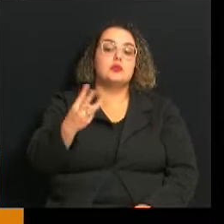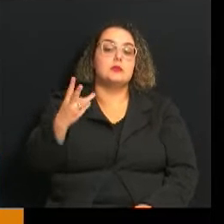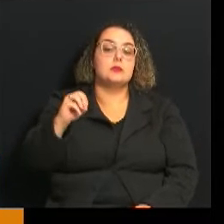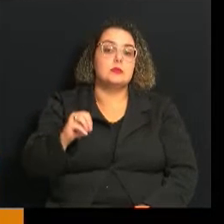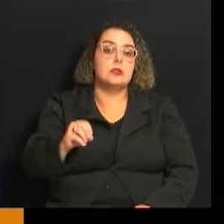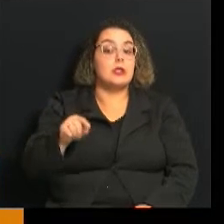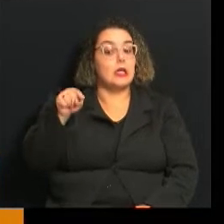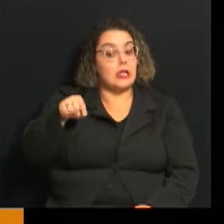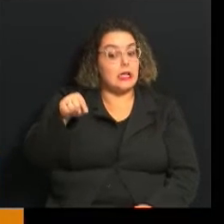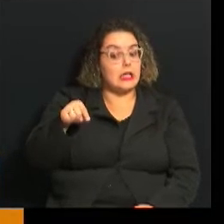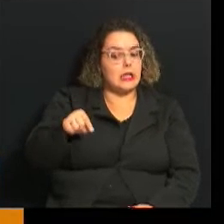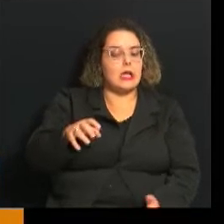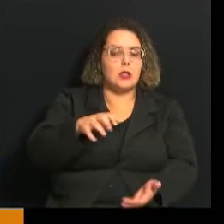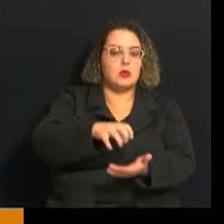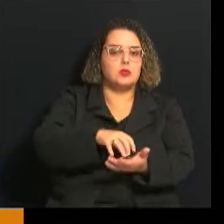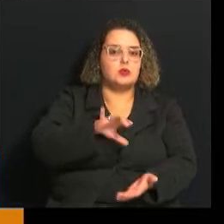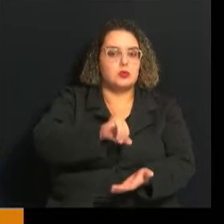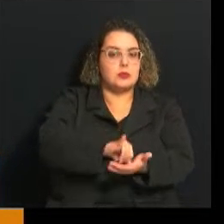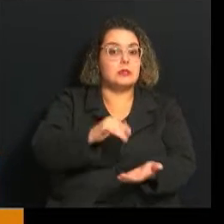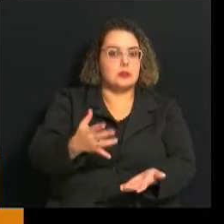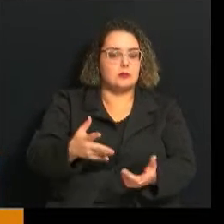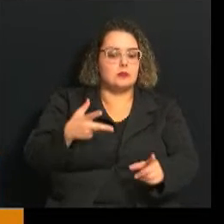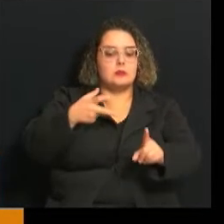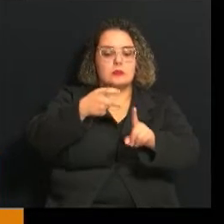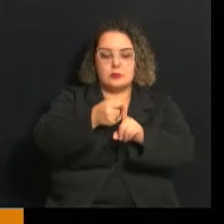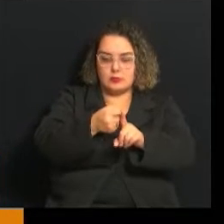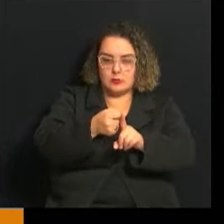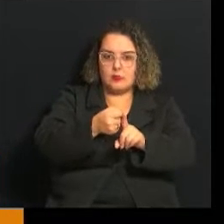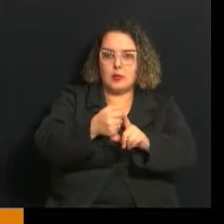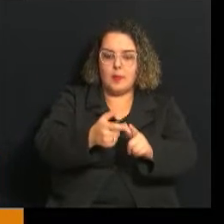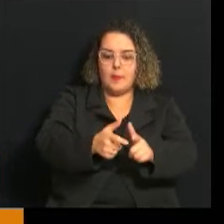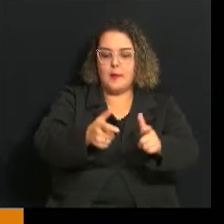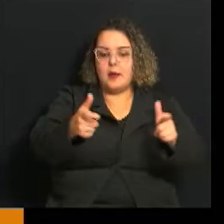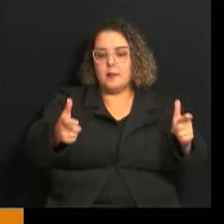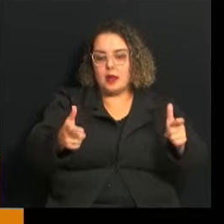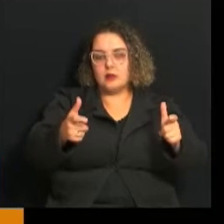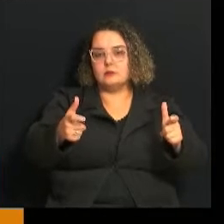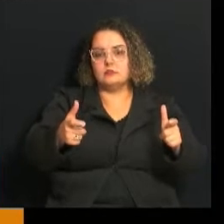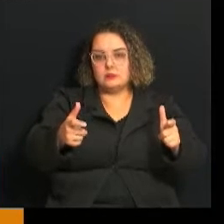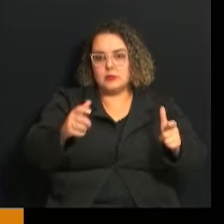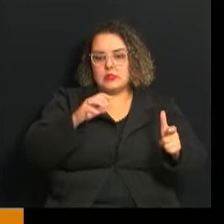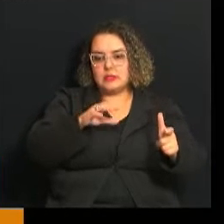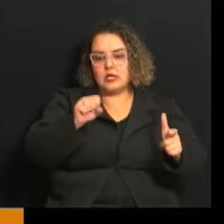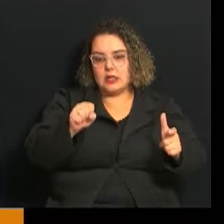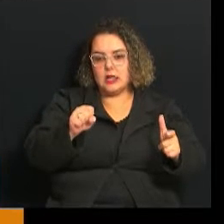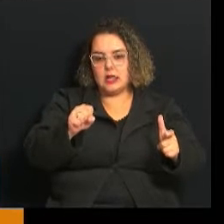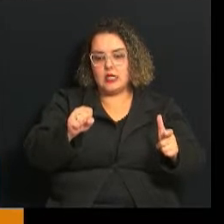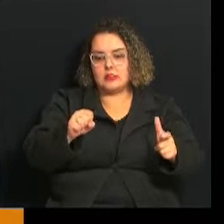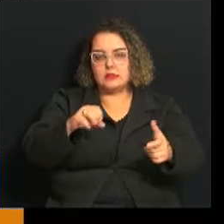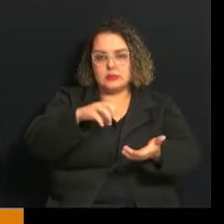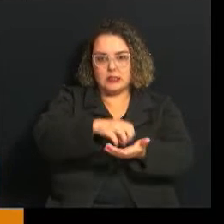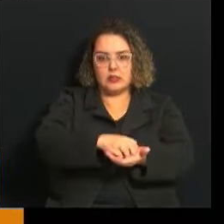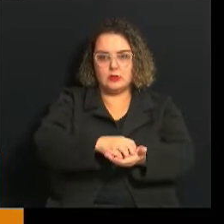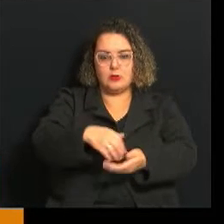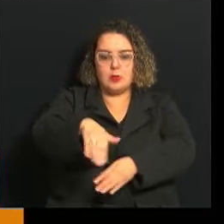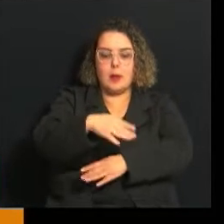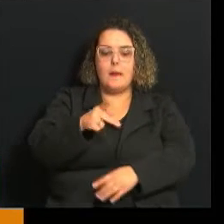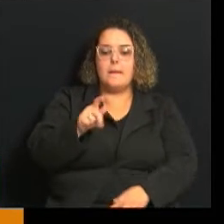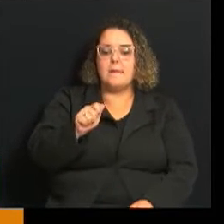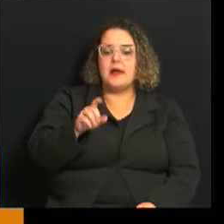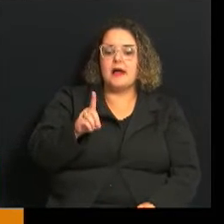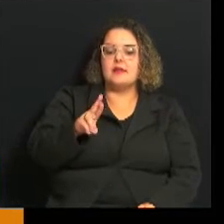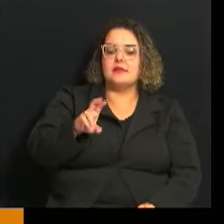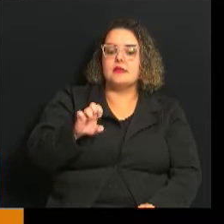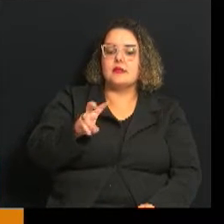demanda, além da vacinação no CS Centro, que fica na Rua Padre Vieira, está disponível também